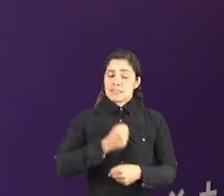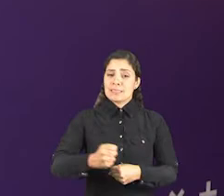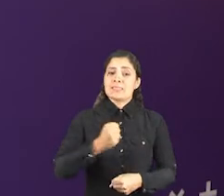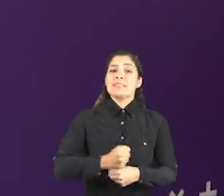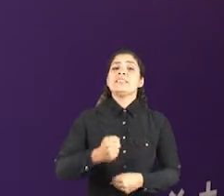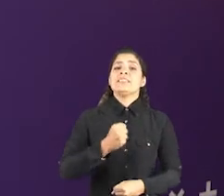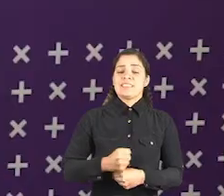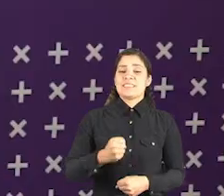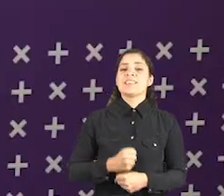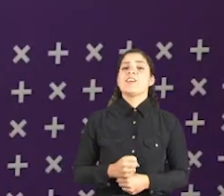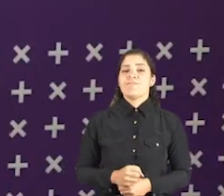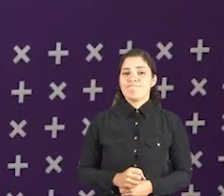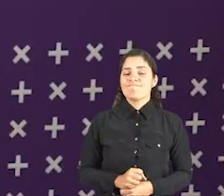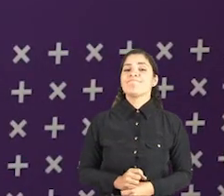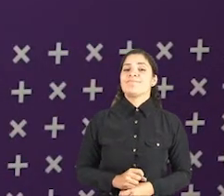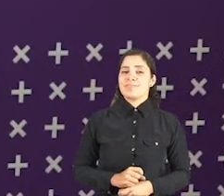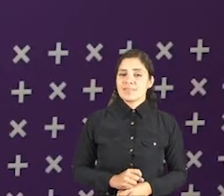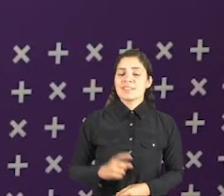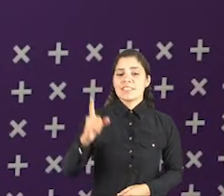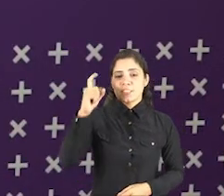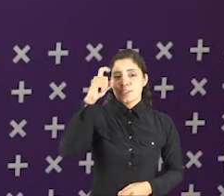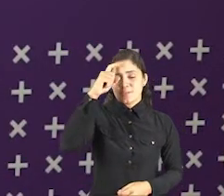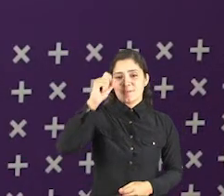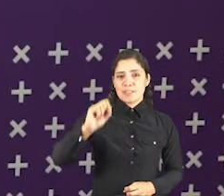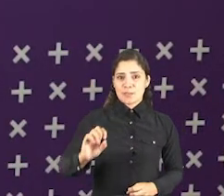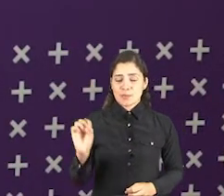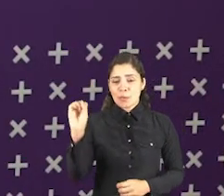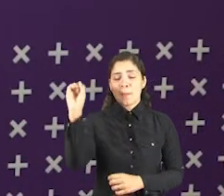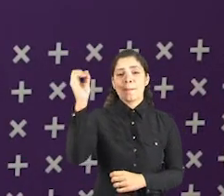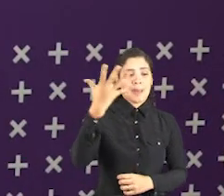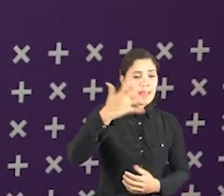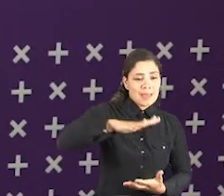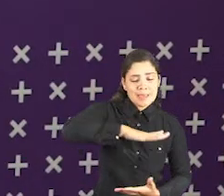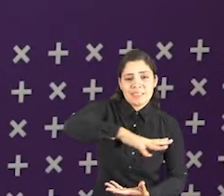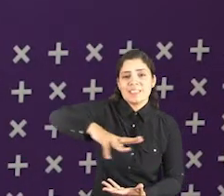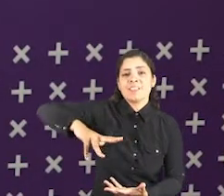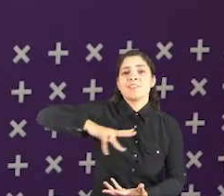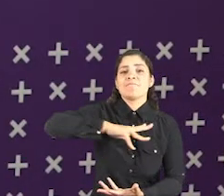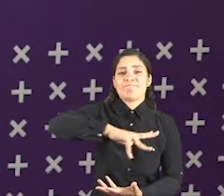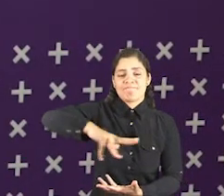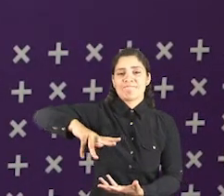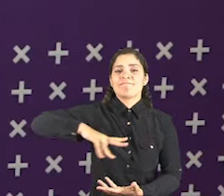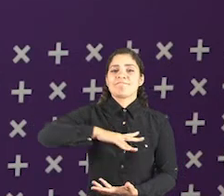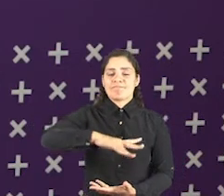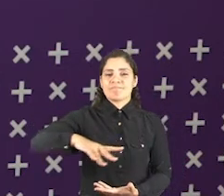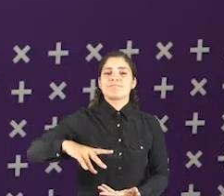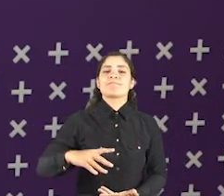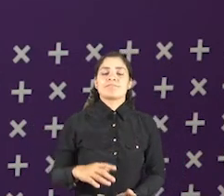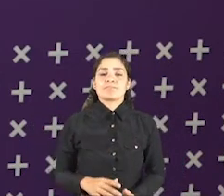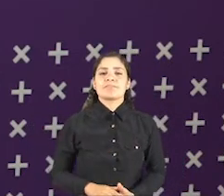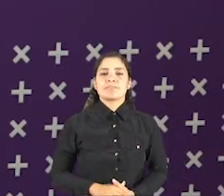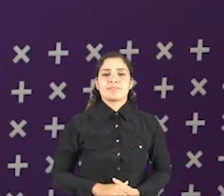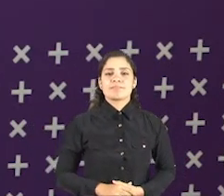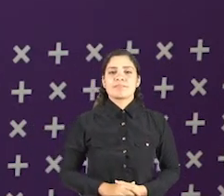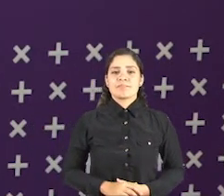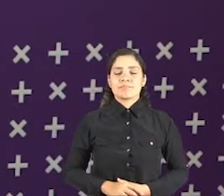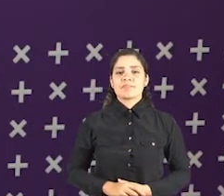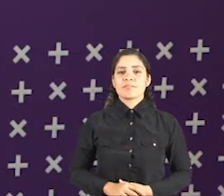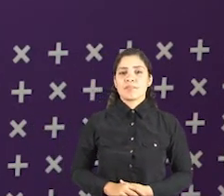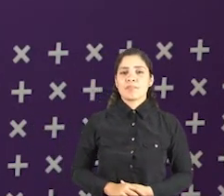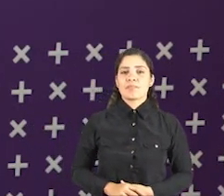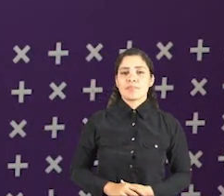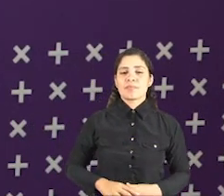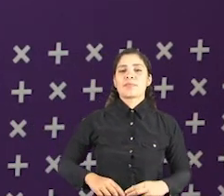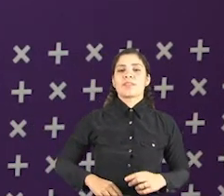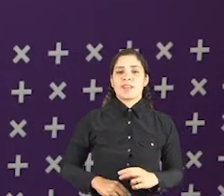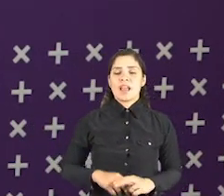danos gigantesco a meio ambiente é uma lançada uma das atividades mais difíceis né da gente conseguir entregar os danos de